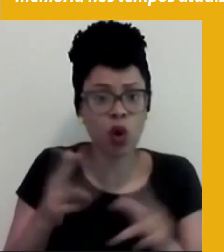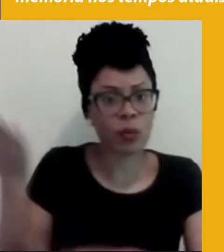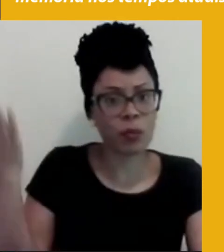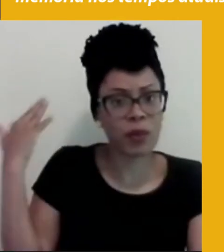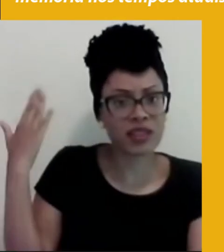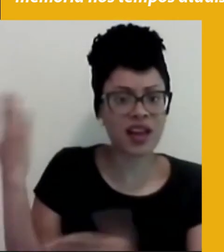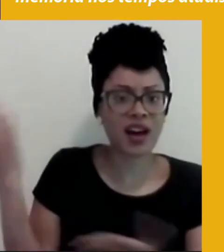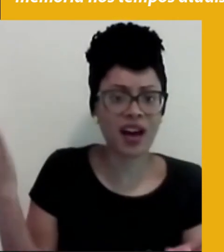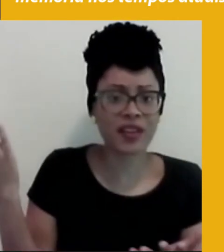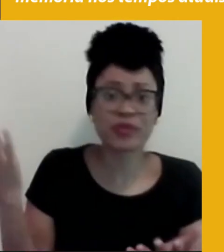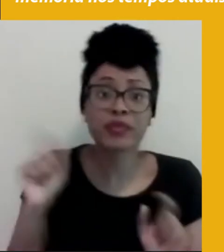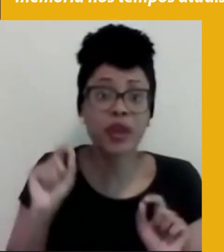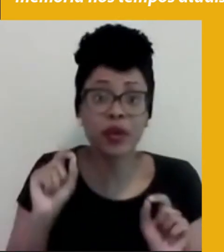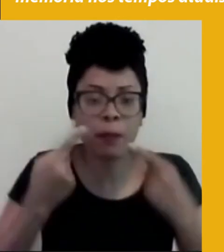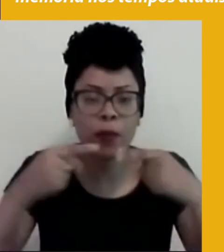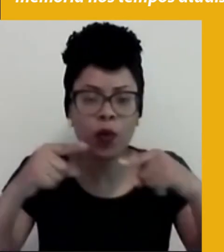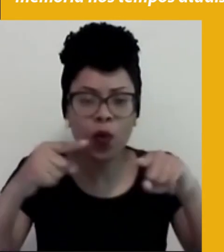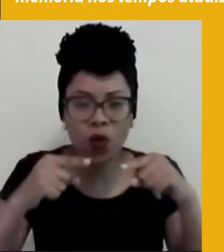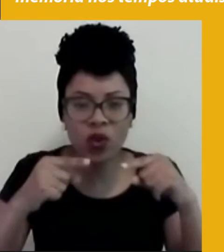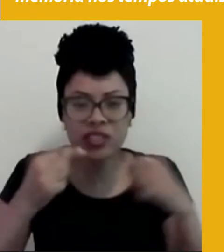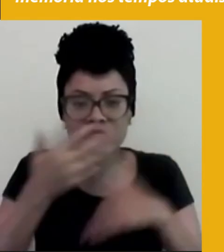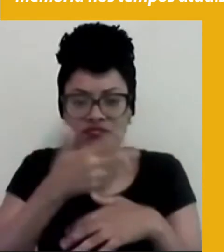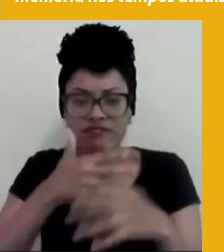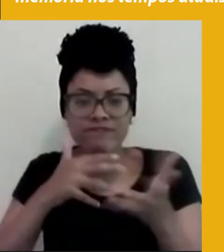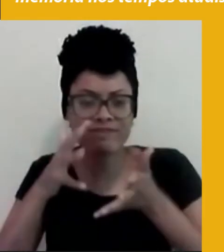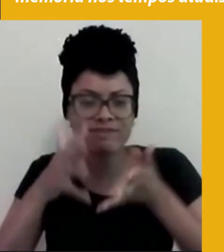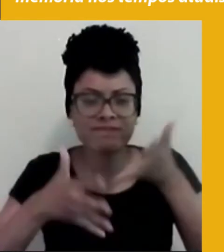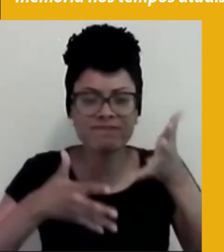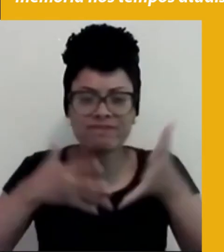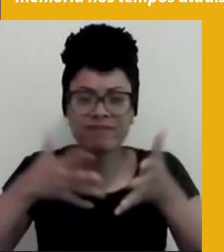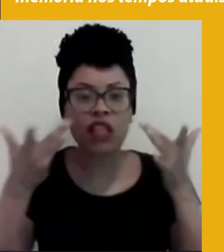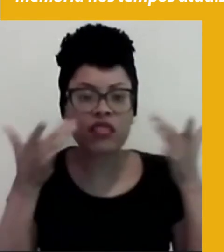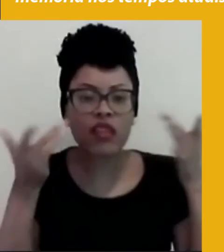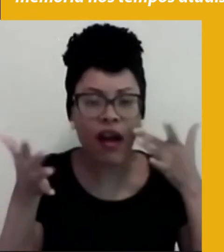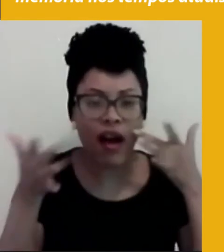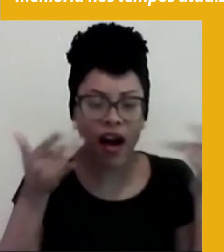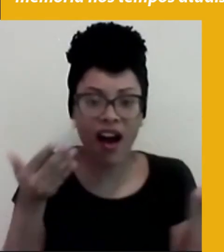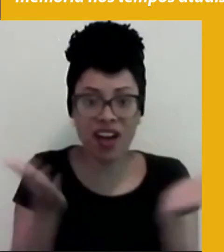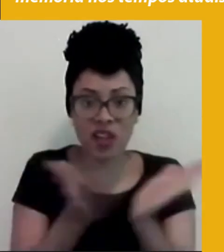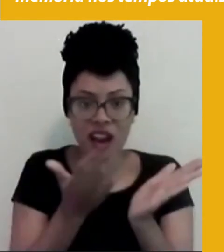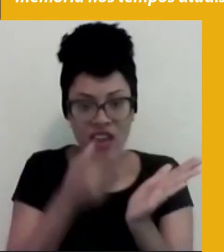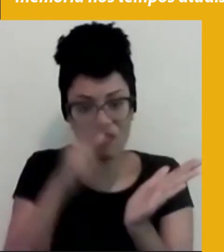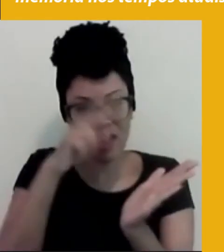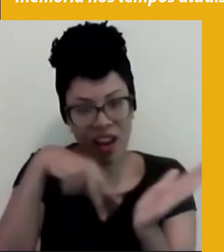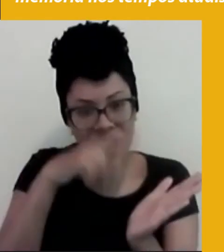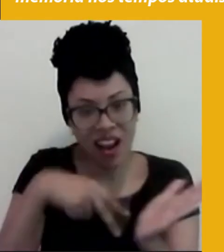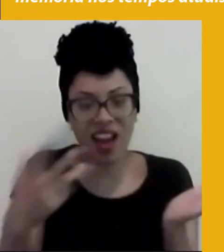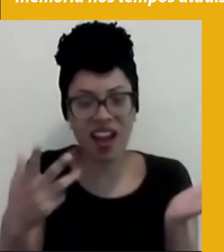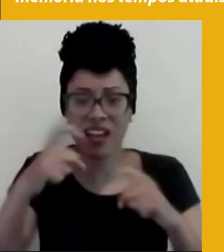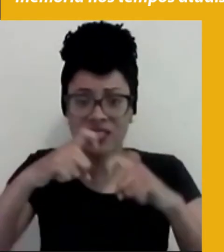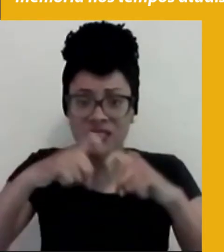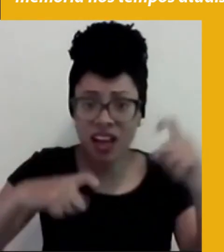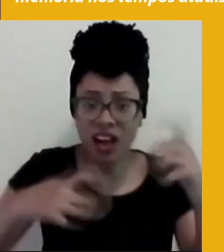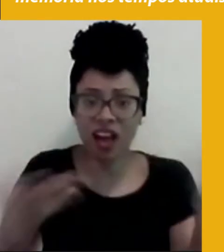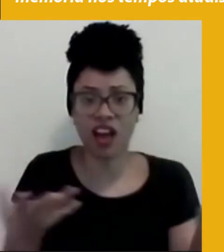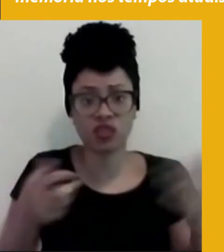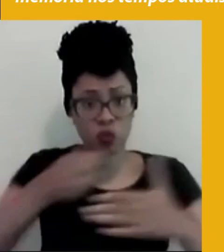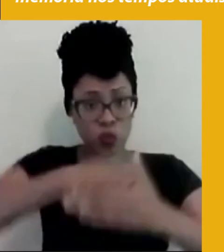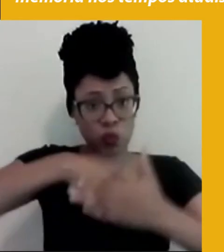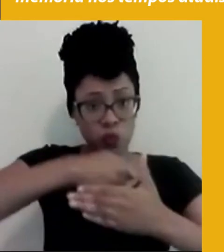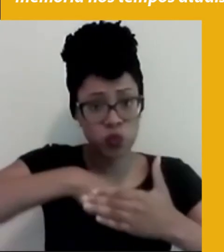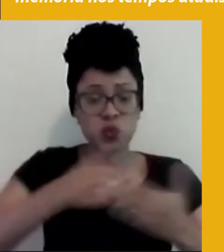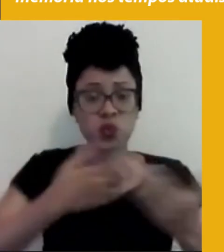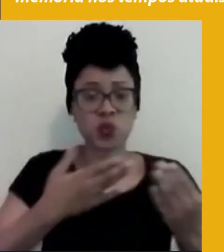ler junto, fazer teatro, brincar, fazer esporte, fazer amor, cuidar das crianças, fazer comida, comer,